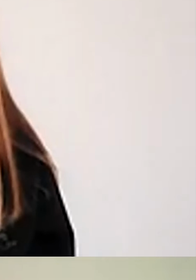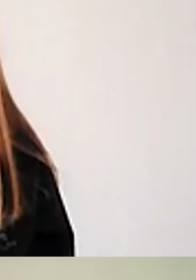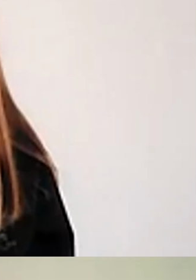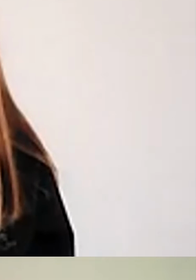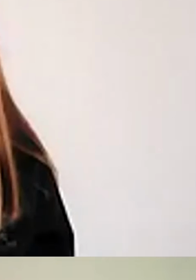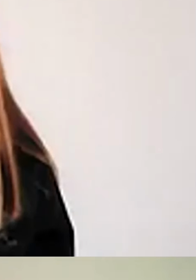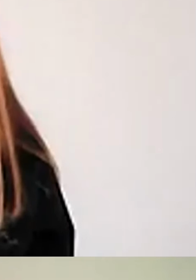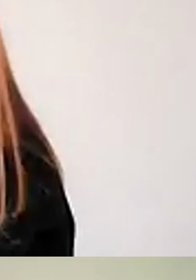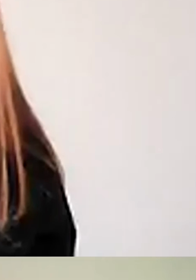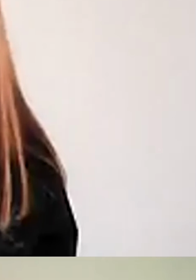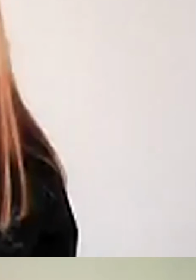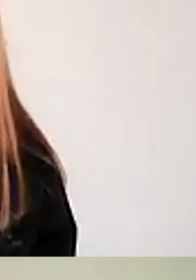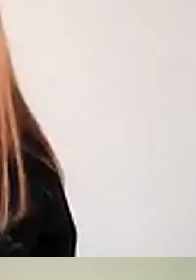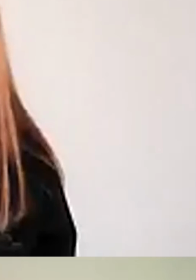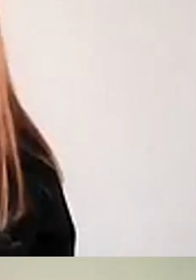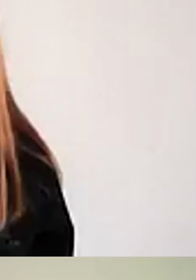Sim, é melhor. Sim, controla.